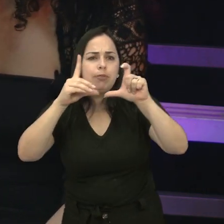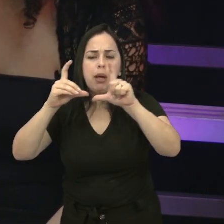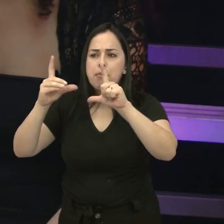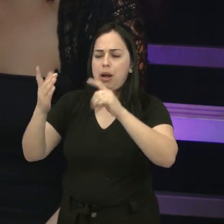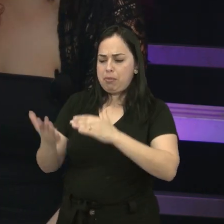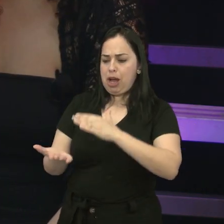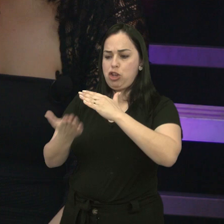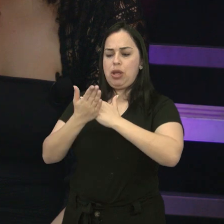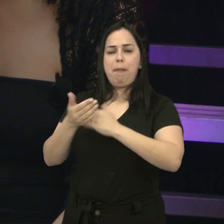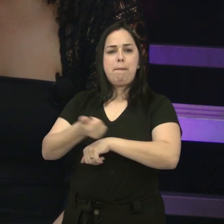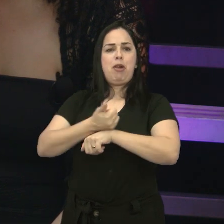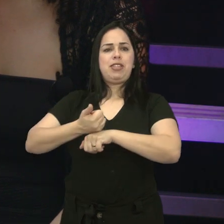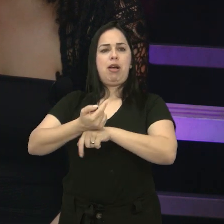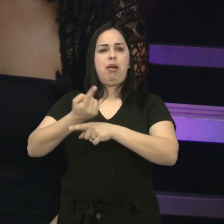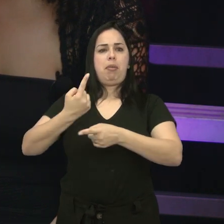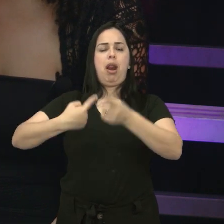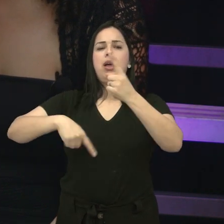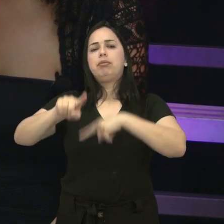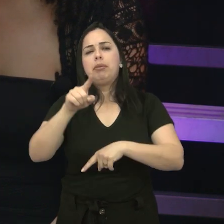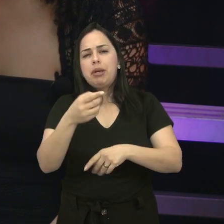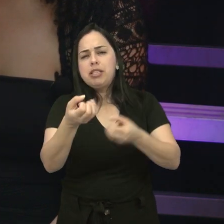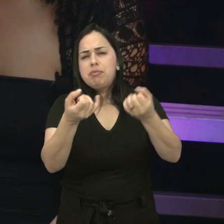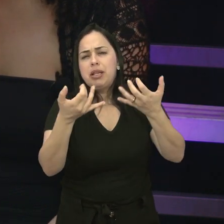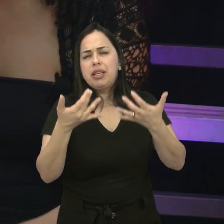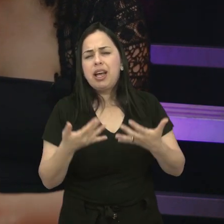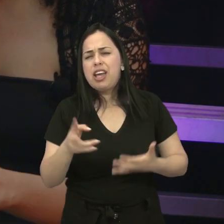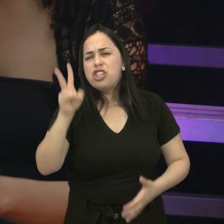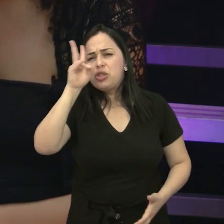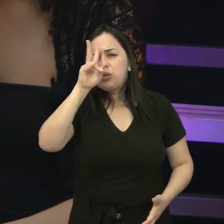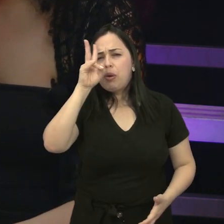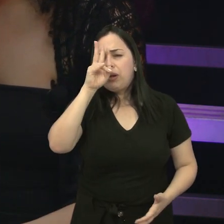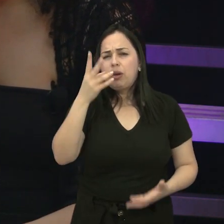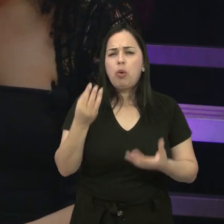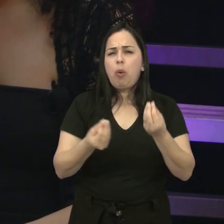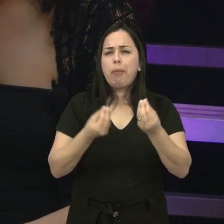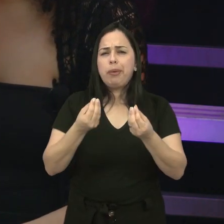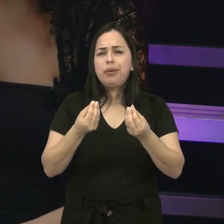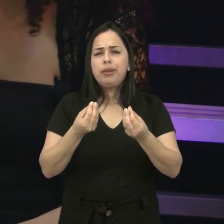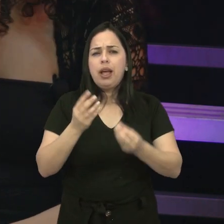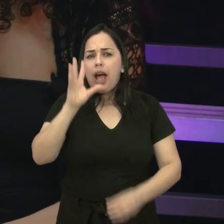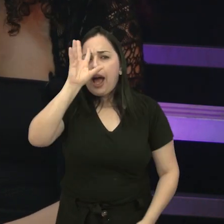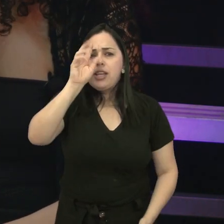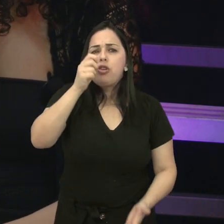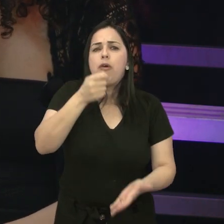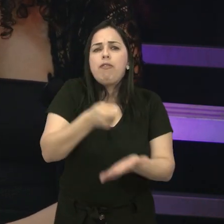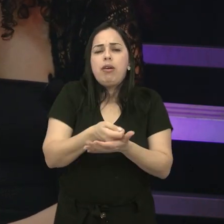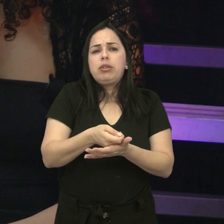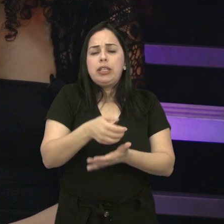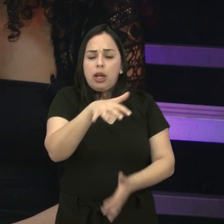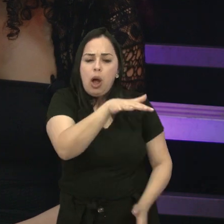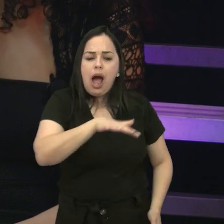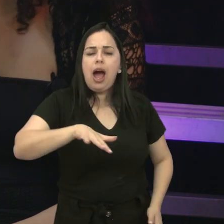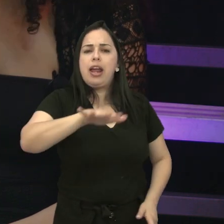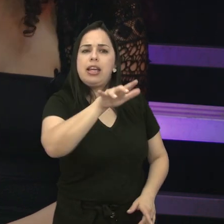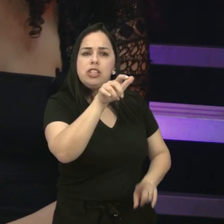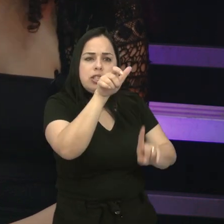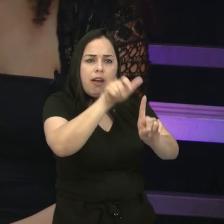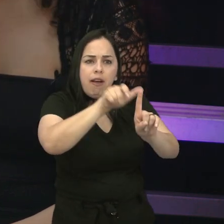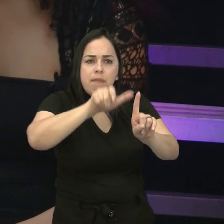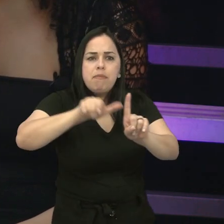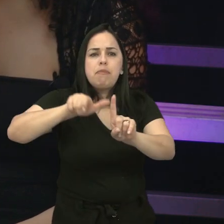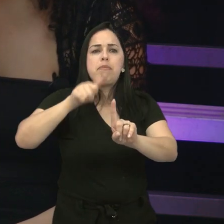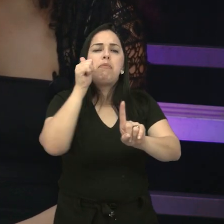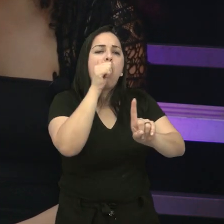na evolução profissional, né, Nadine? Como é que foi essa história, assim? Por que você definiu, né, que é o nicho que você gosta mesmo? Não quer nem dizer que você não